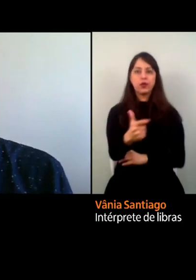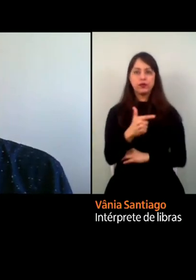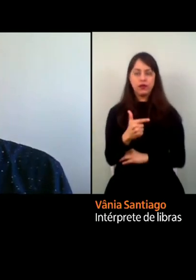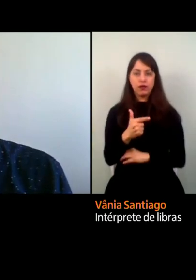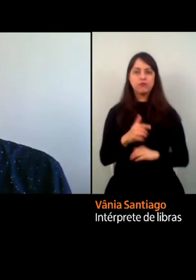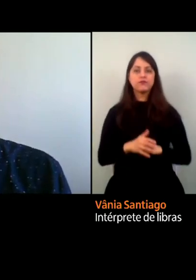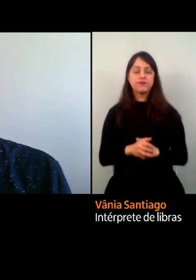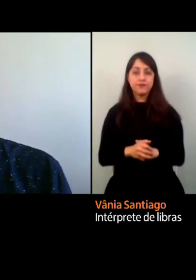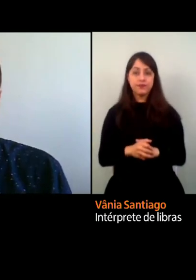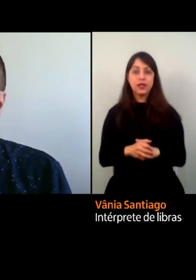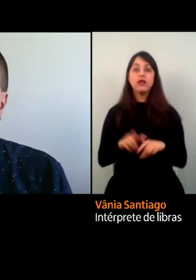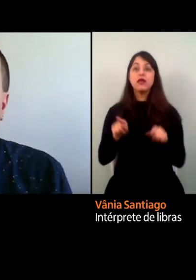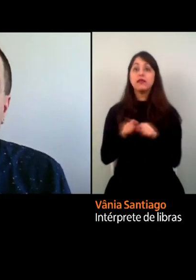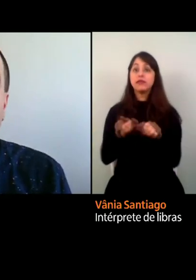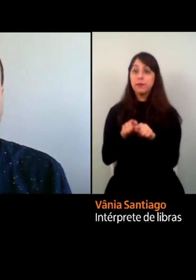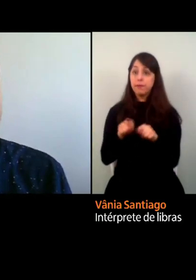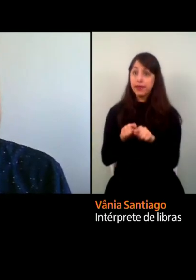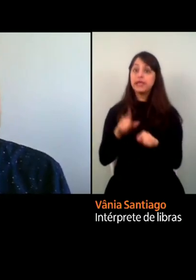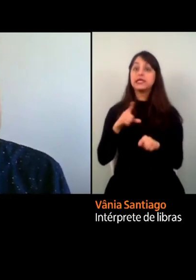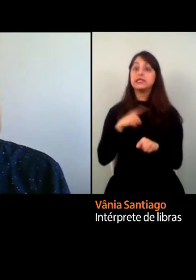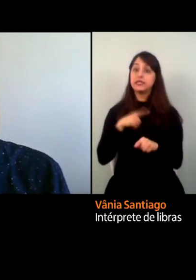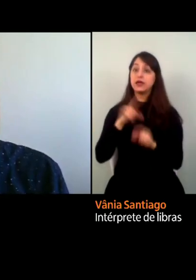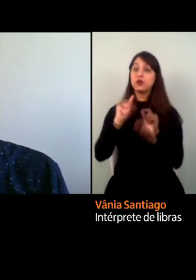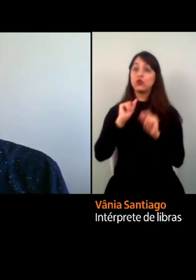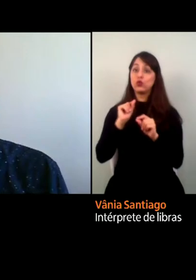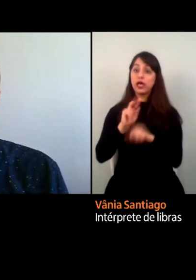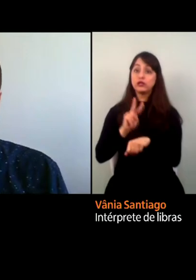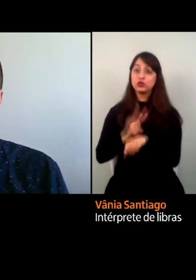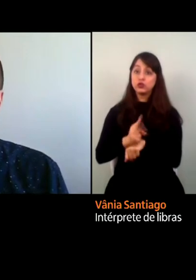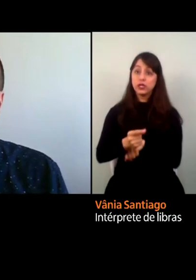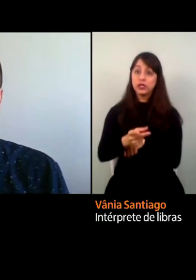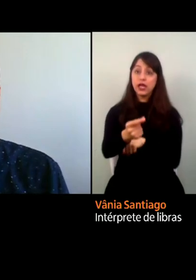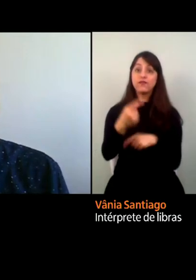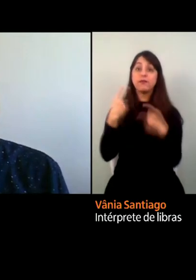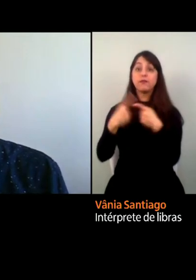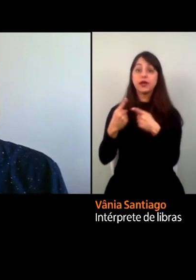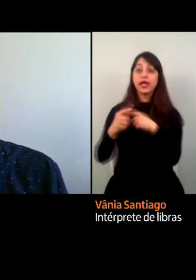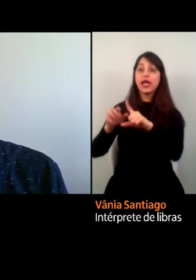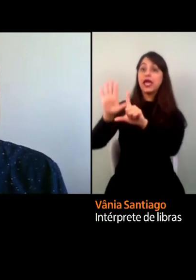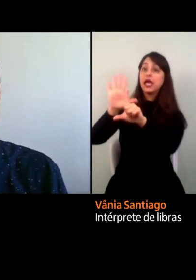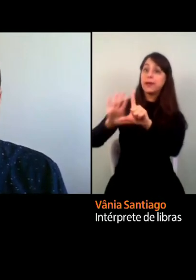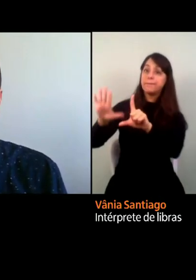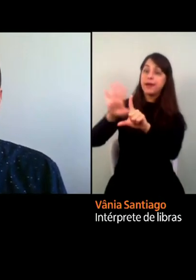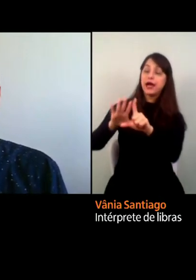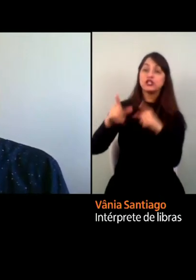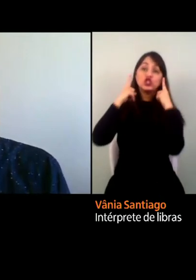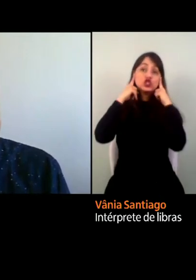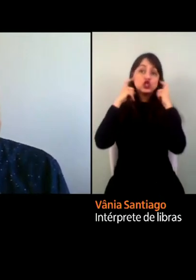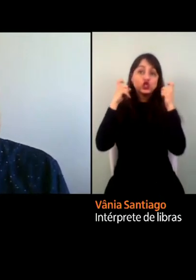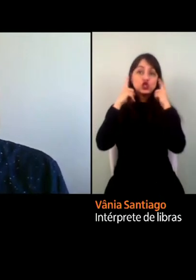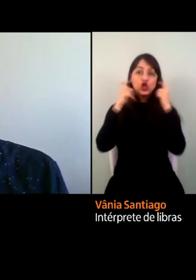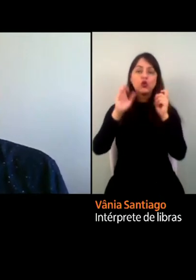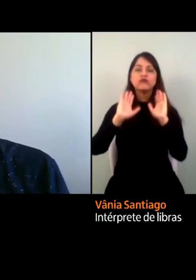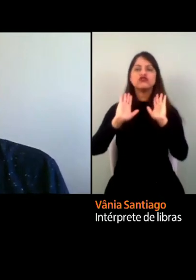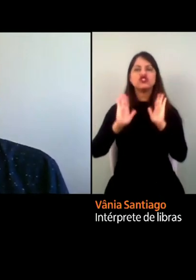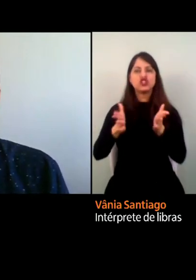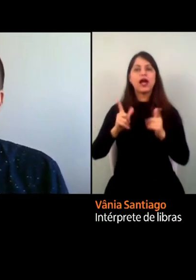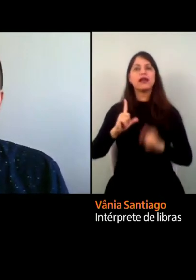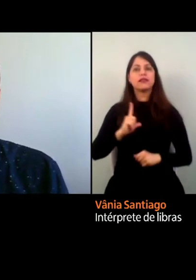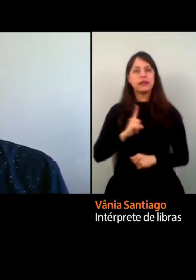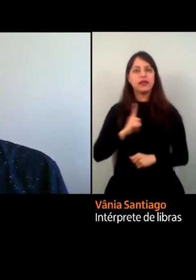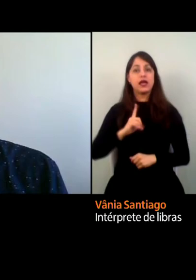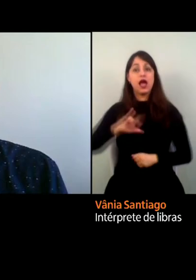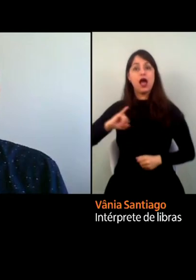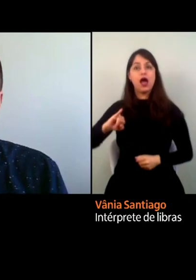Ecologicamente sustentável, por ser reciclagem de imagens e sons pré-existentes, dá para ver